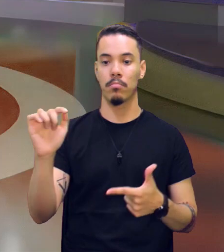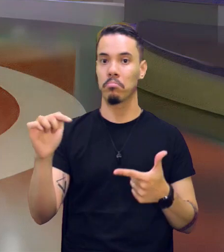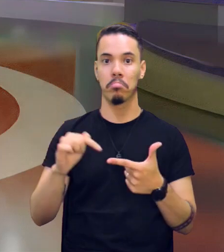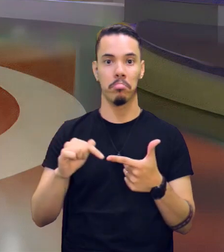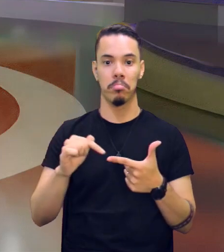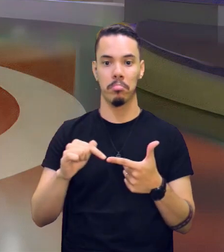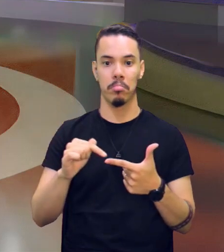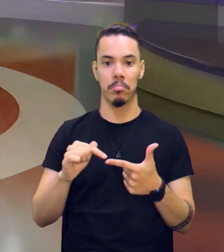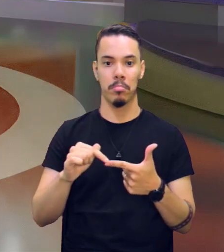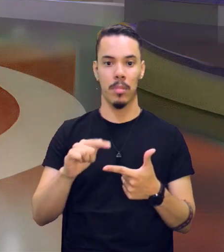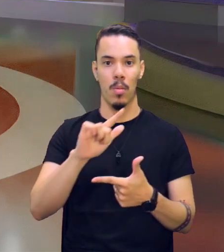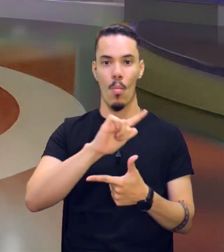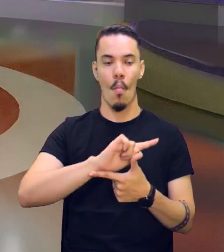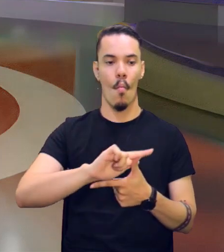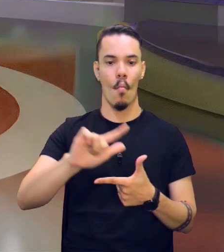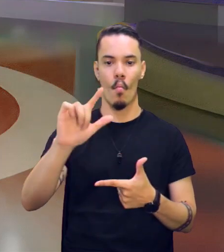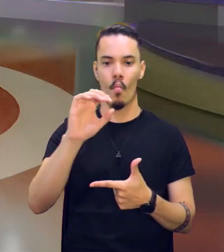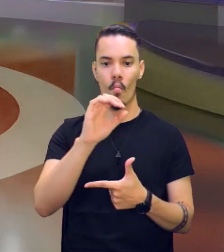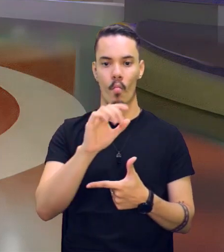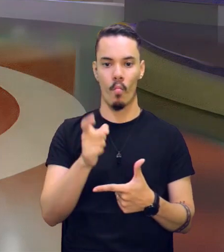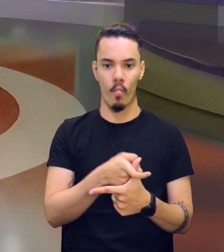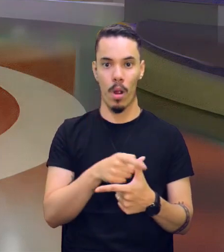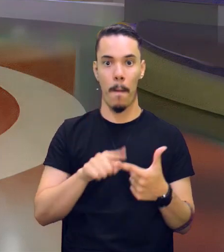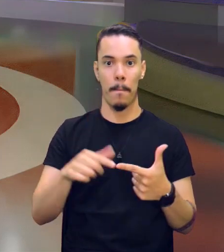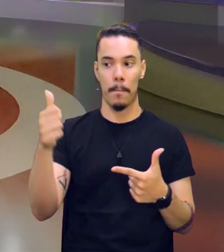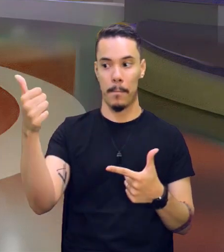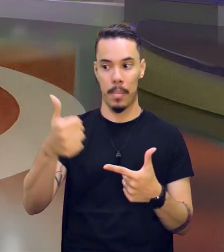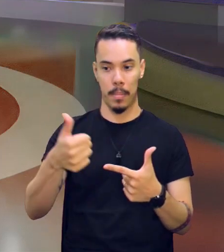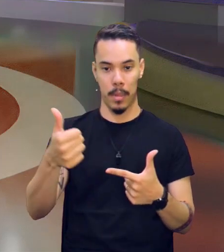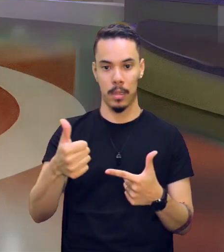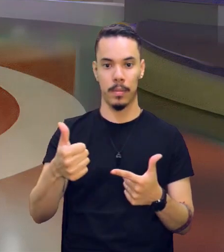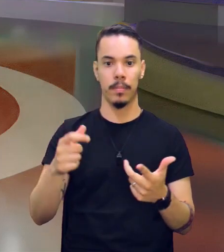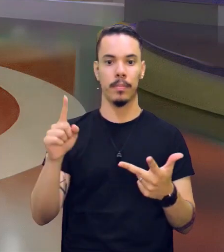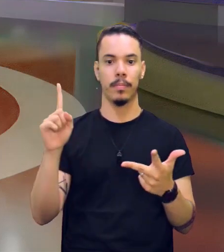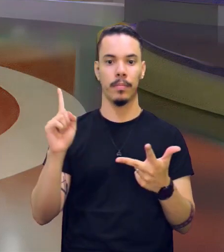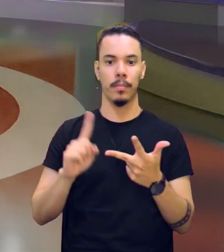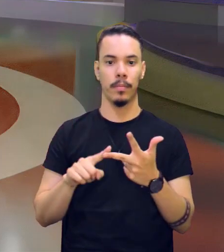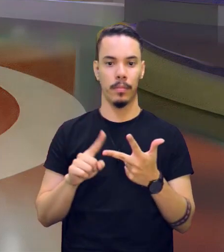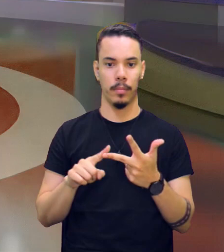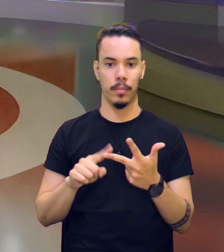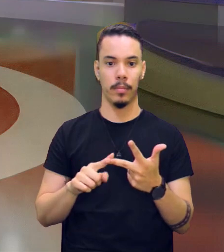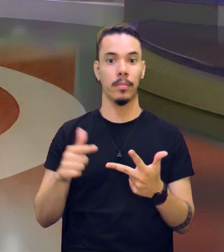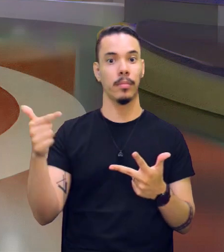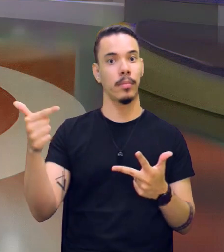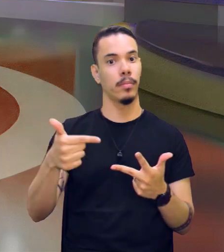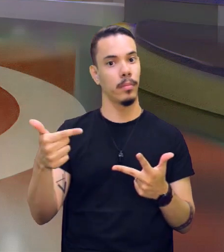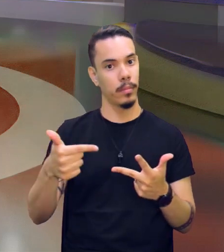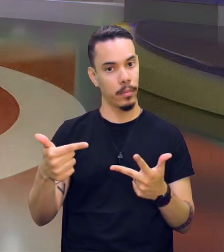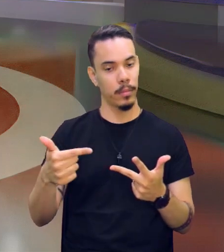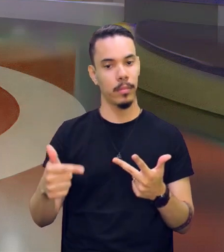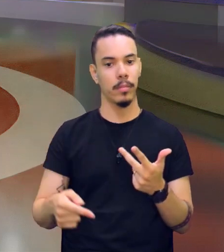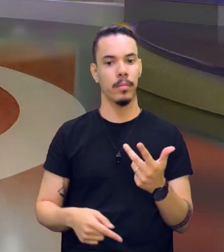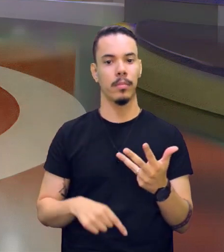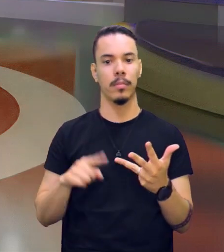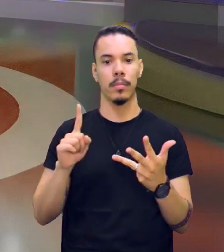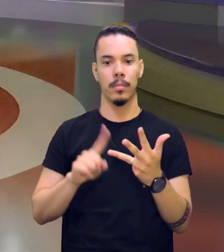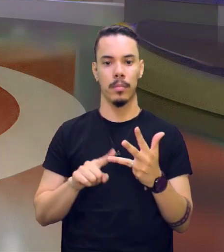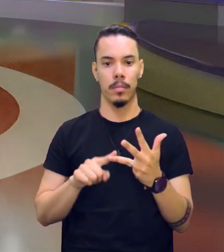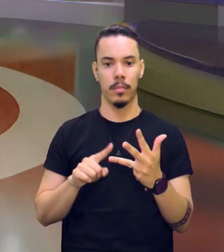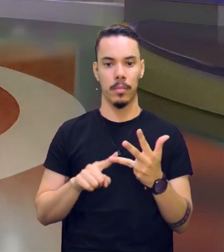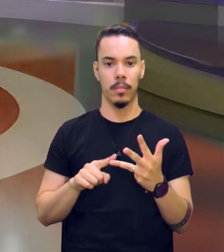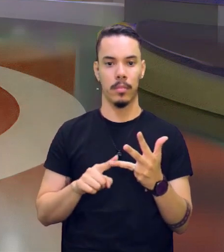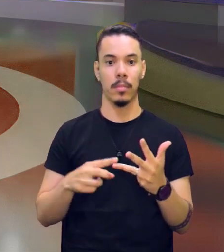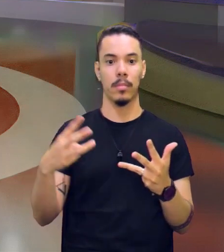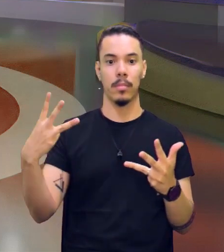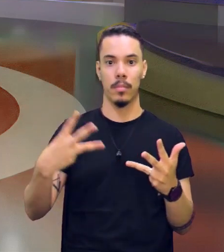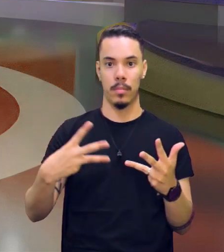isso? Zero condicional, primeira condicional, Second Conditional, que é a segunda condicional, e a Third Conditional,